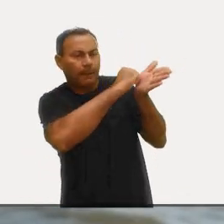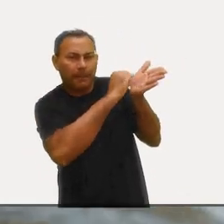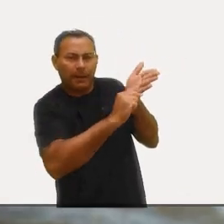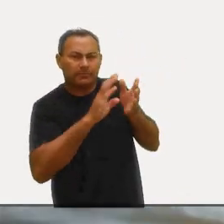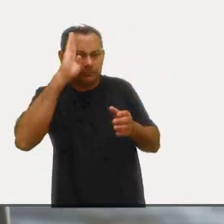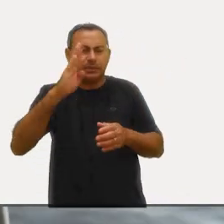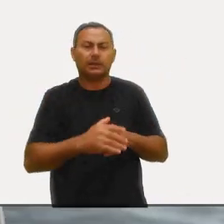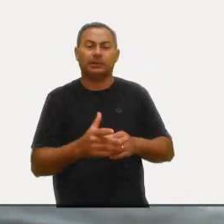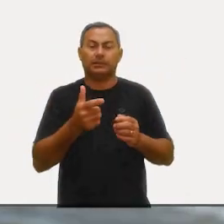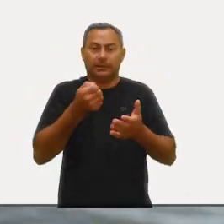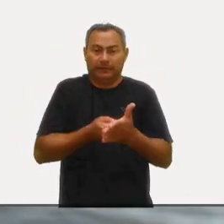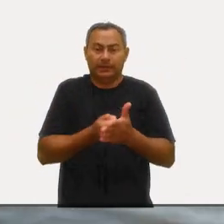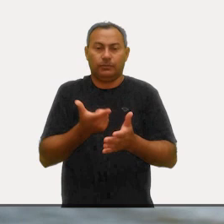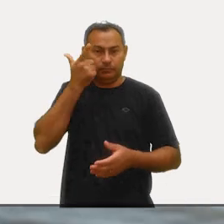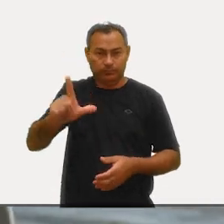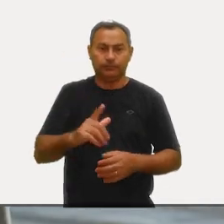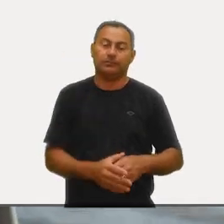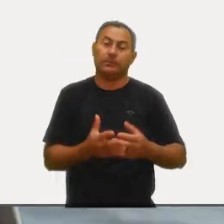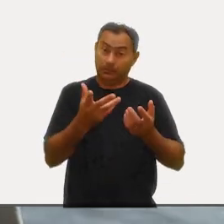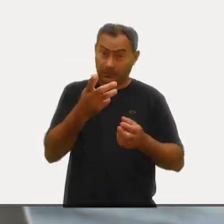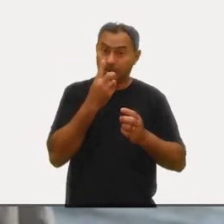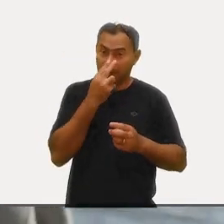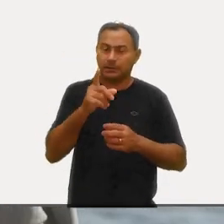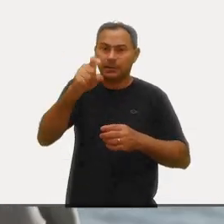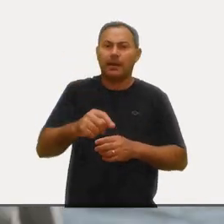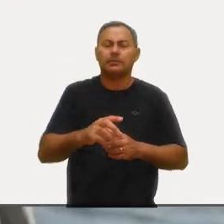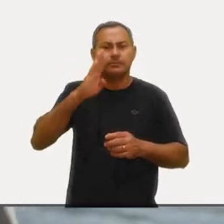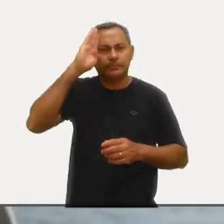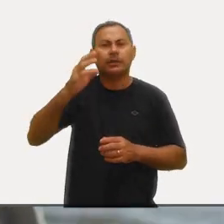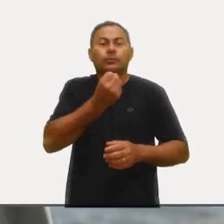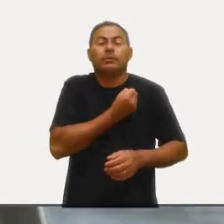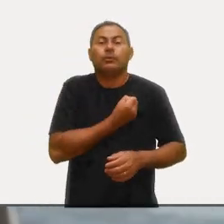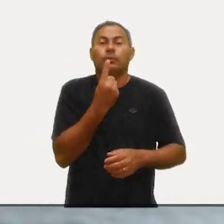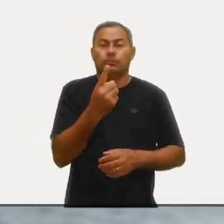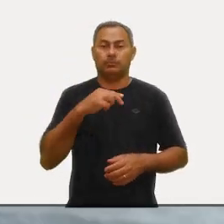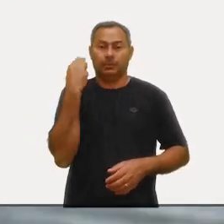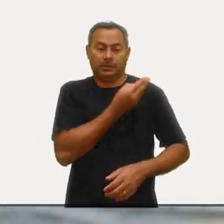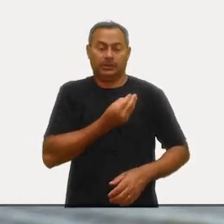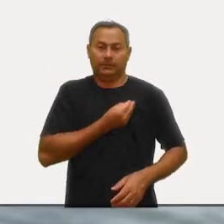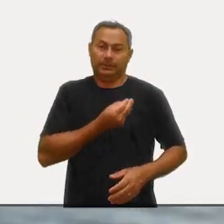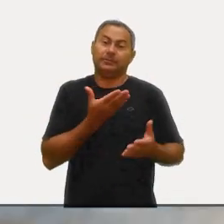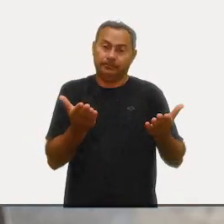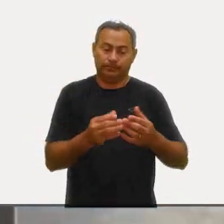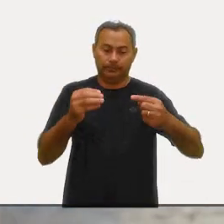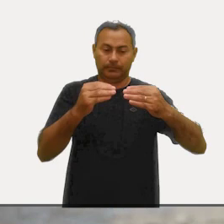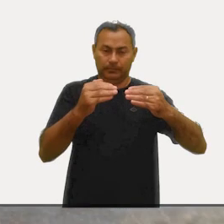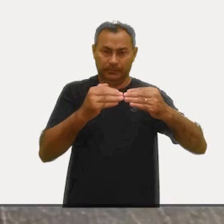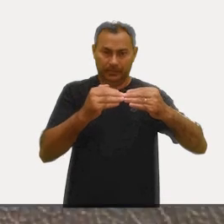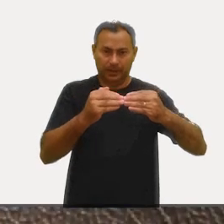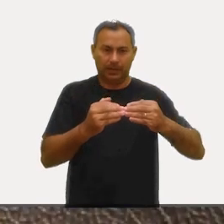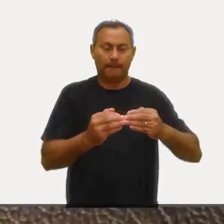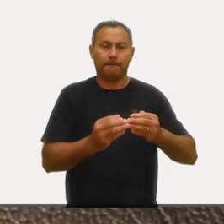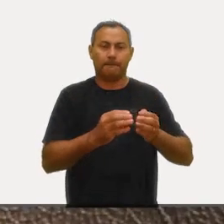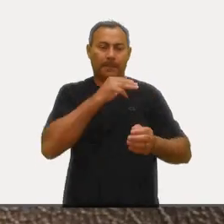vida, alvos que devem ser alcançados. Qual você acha que deveria ser a prioridade número 1 de nossas vidas? Bom, de acordo